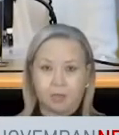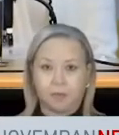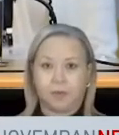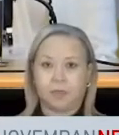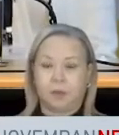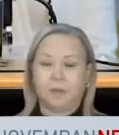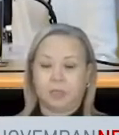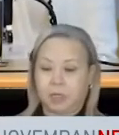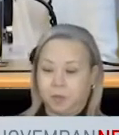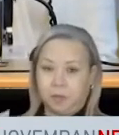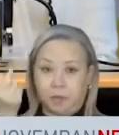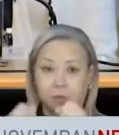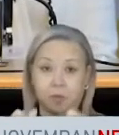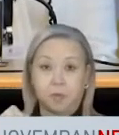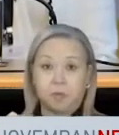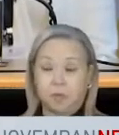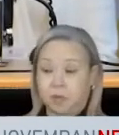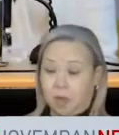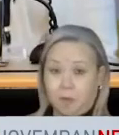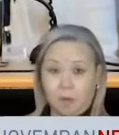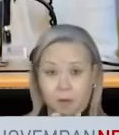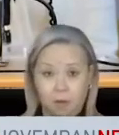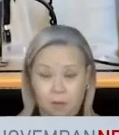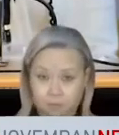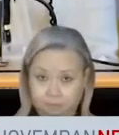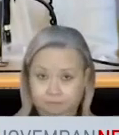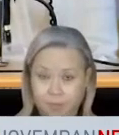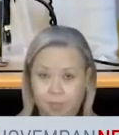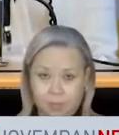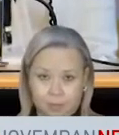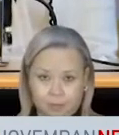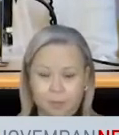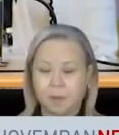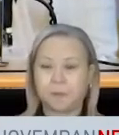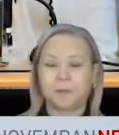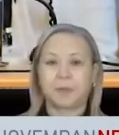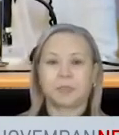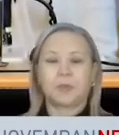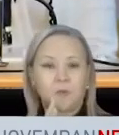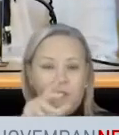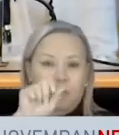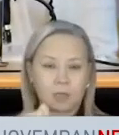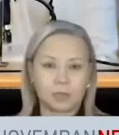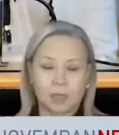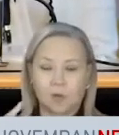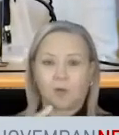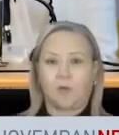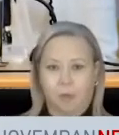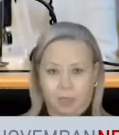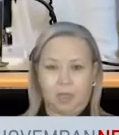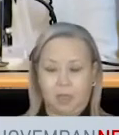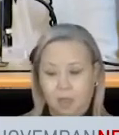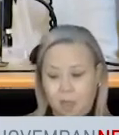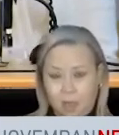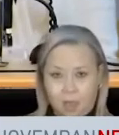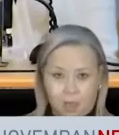sem atenção à micro e pequena empresa. O BNDES tem que ser fortalecido sem comprometer recursos do Tesouro. É isso que tem, e tem instrumentos